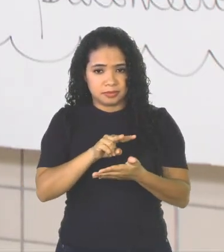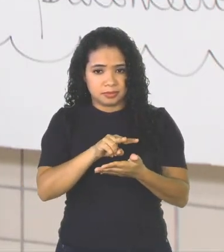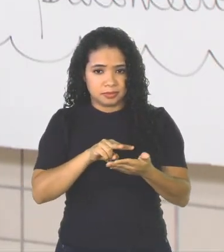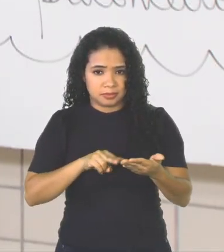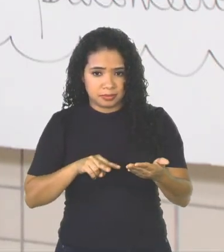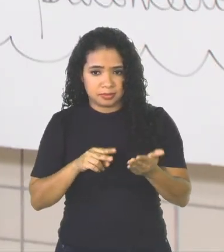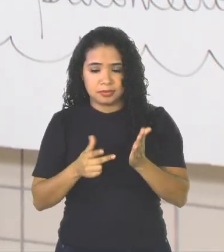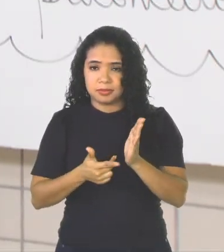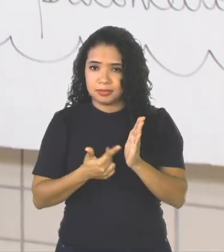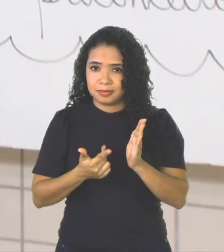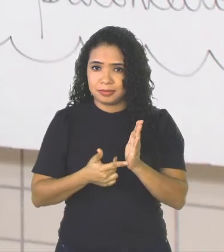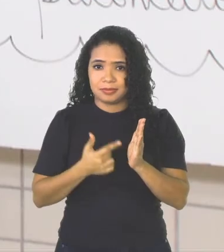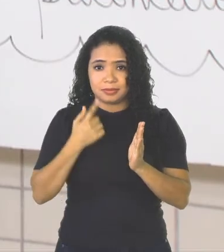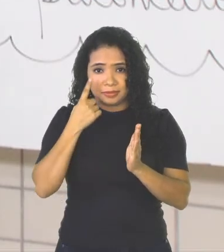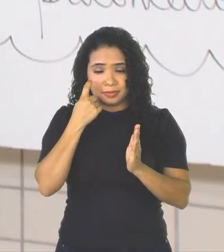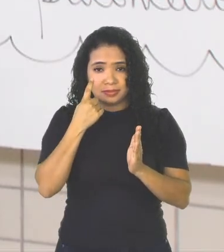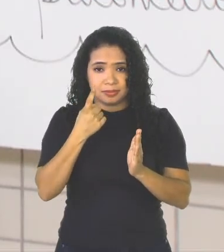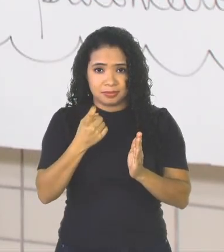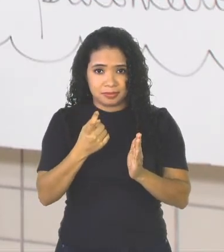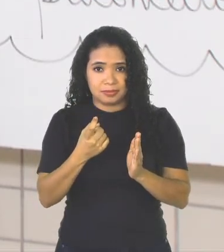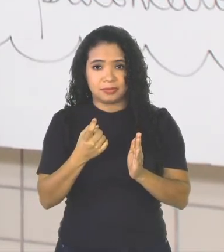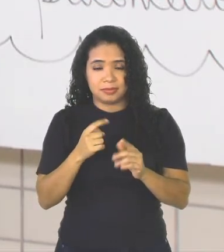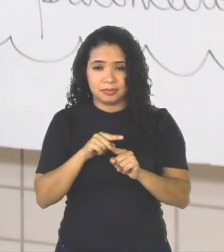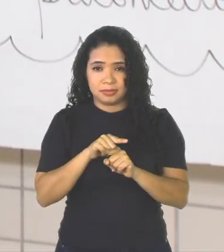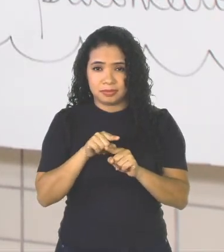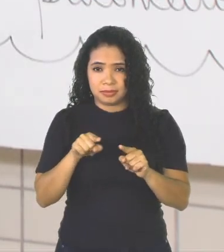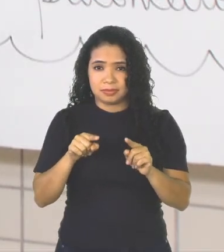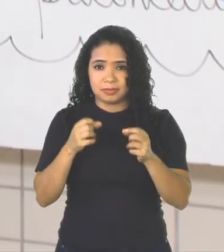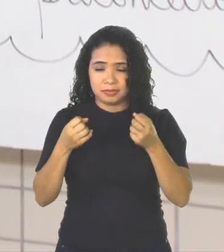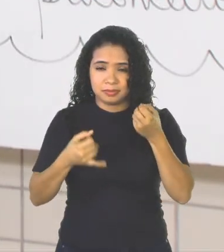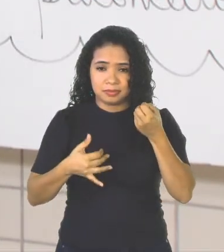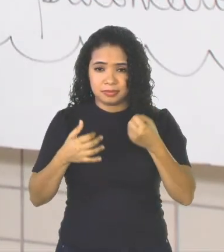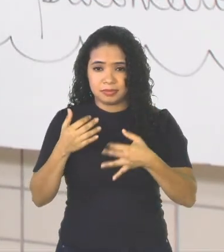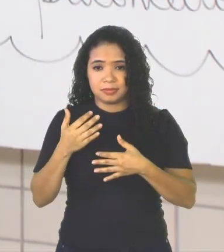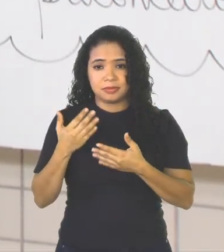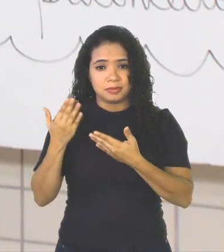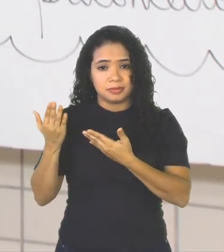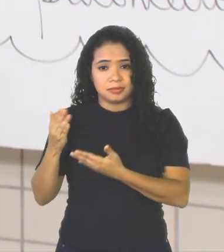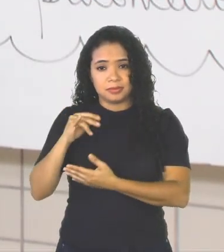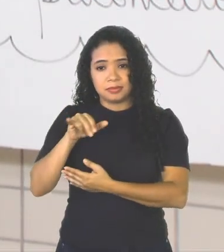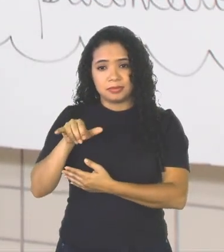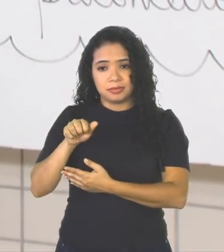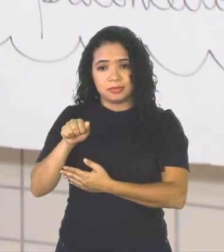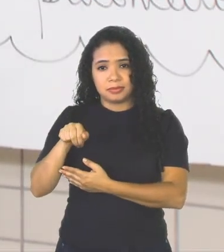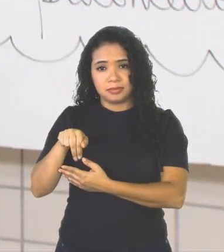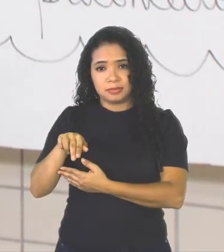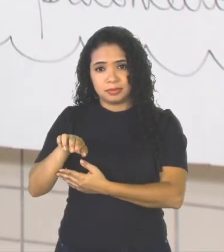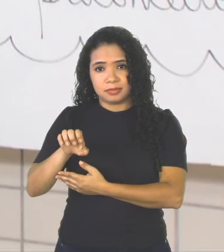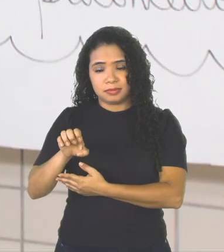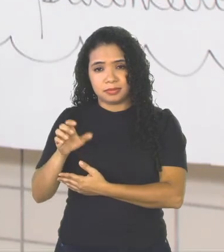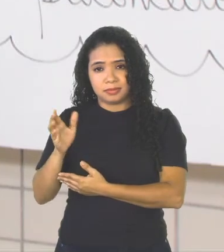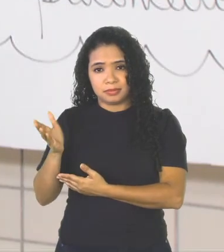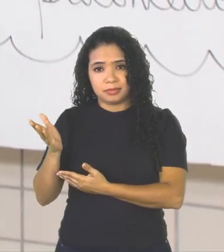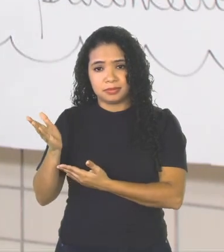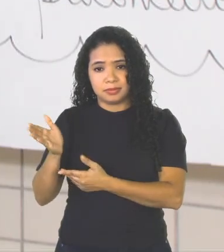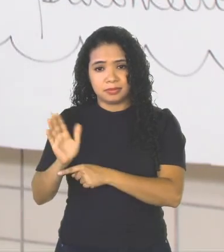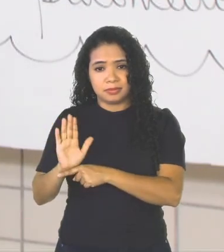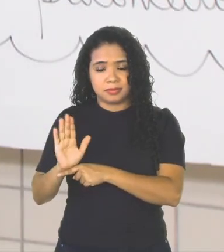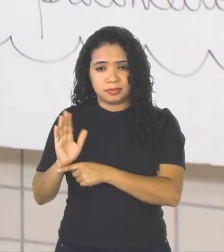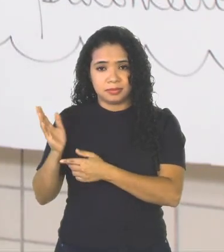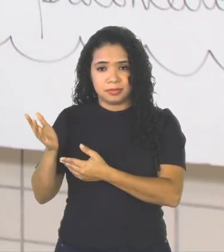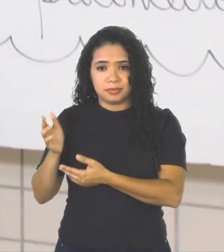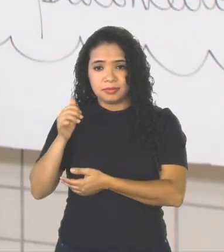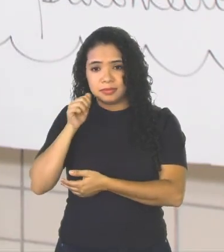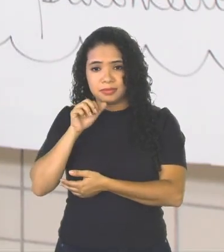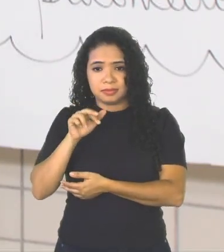Esse livro é muito interessante, como eu falei para vocês, aqui a Jane Austen, né, inclusive tem uma personagem que é a irmã mais velha, que ela